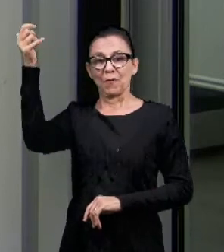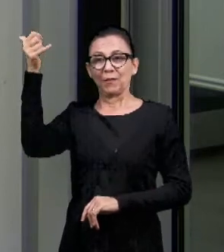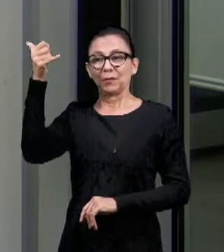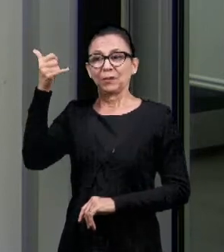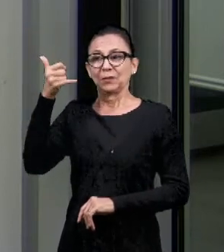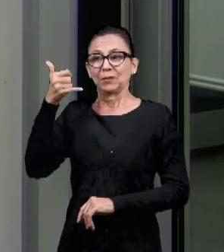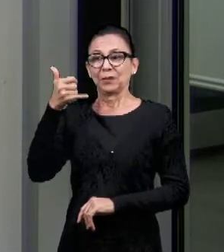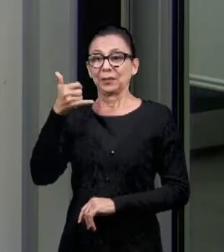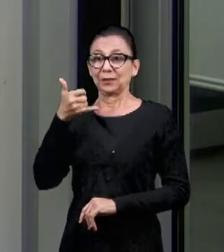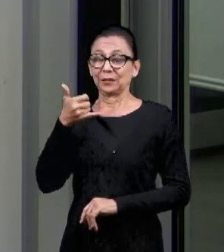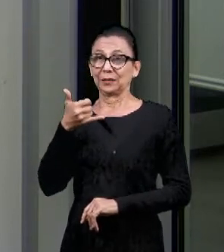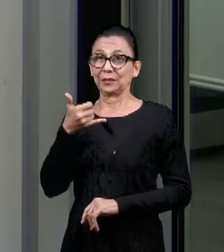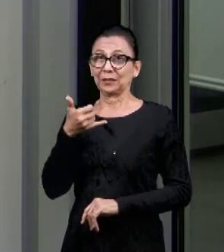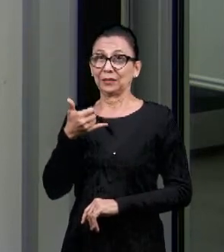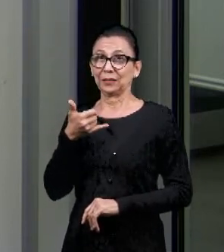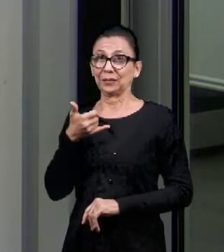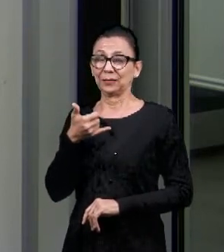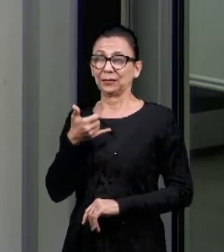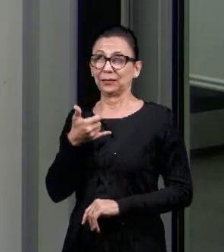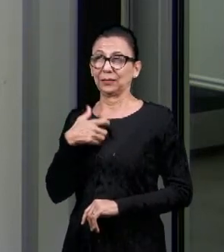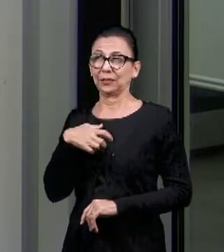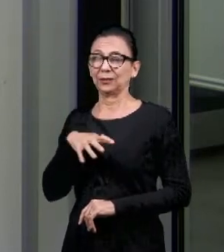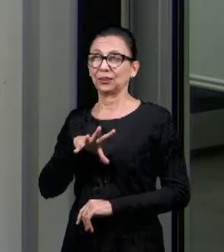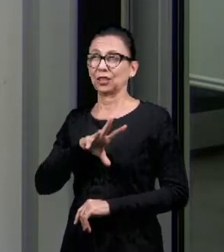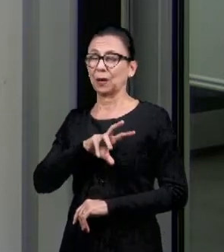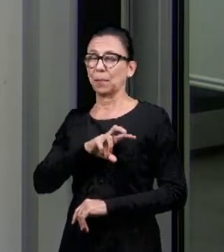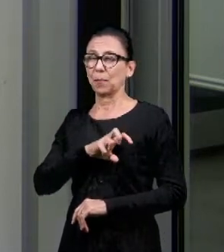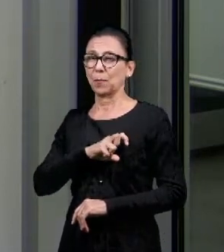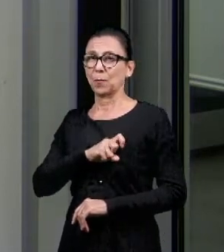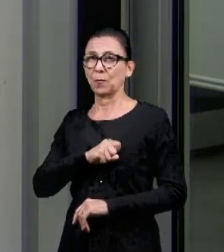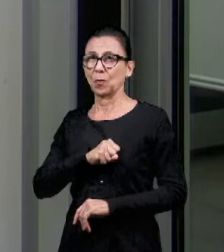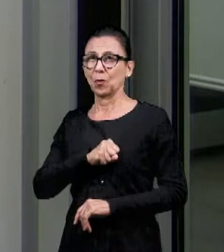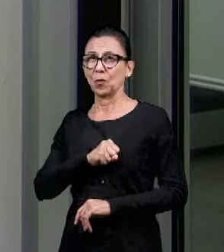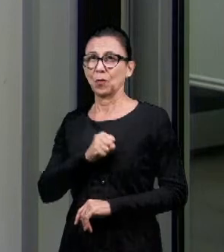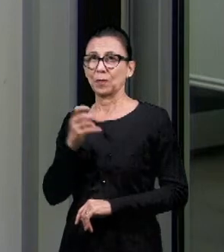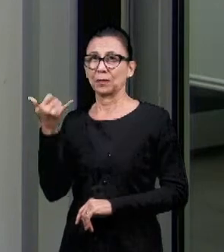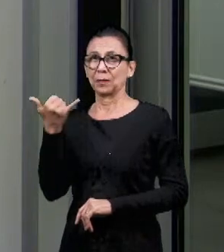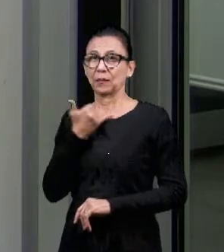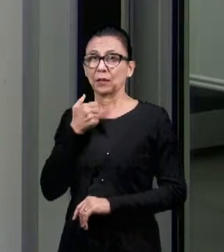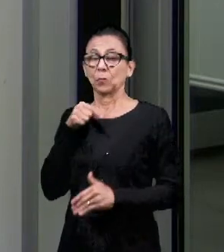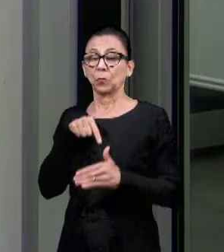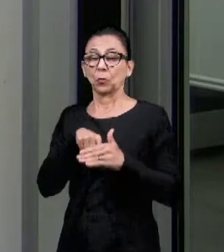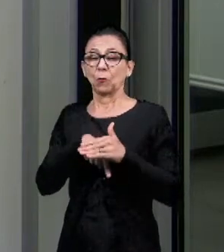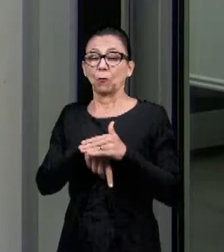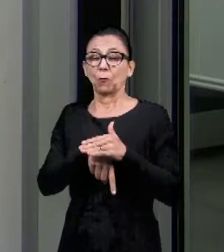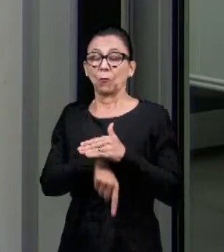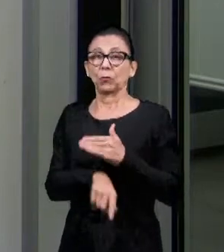de amor, mas que fala lá no profundo, né? Nunca mais.